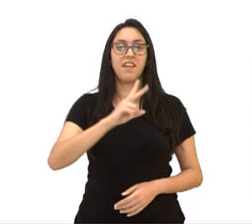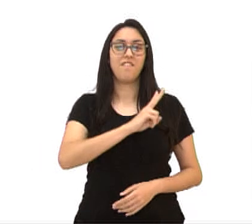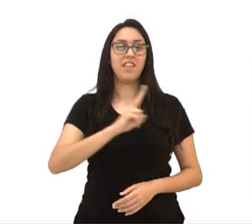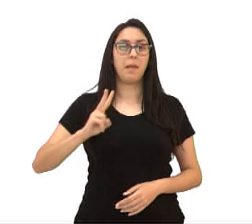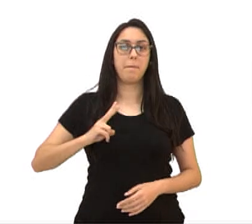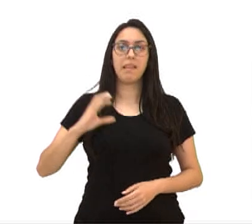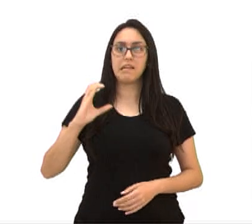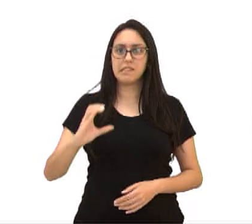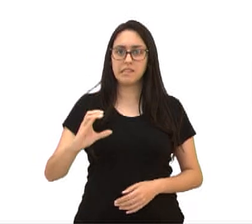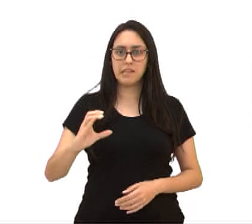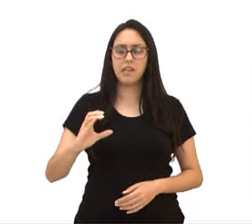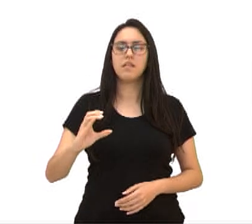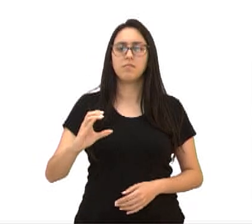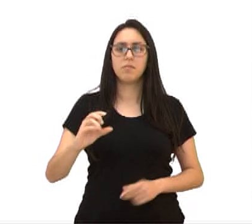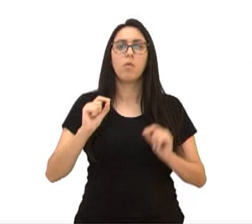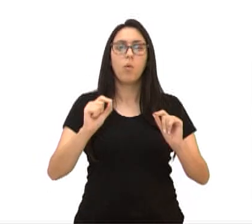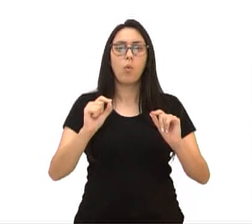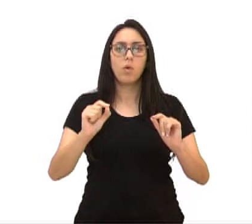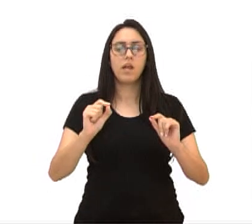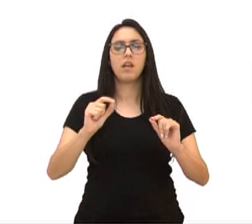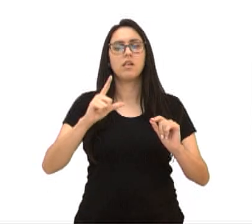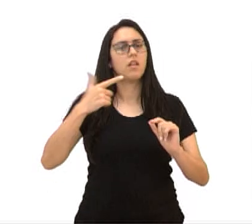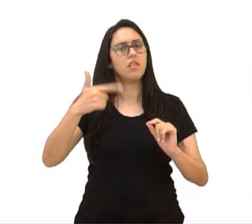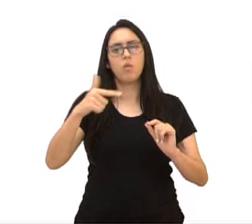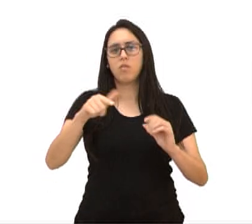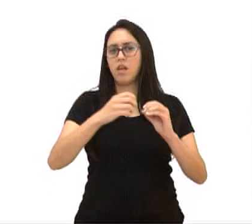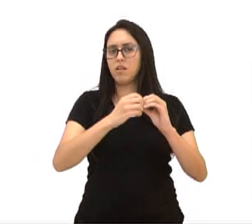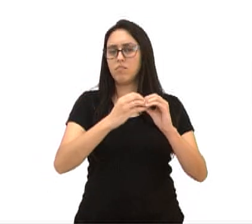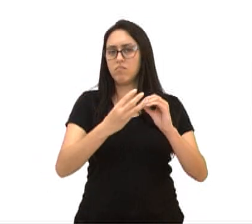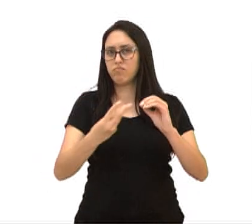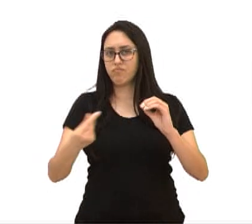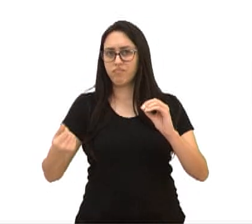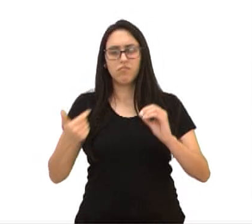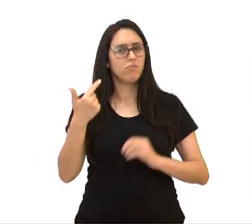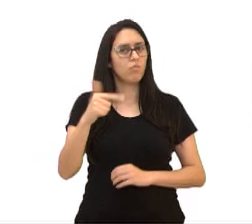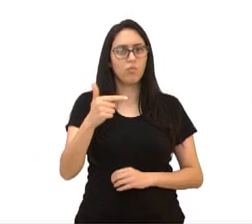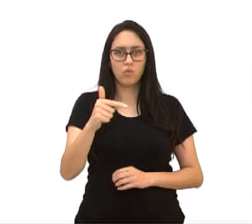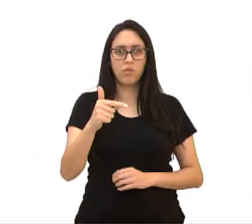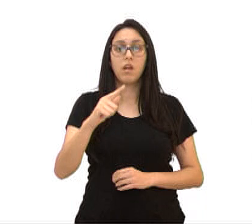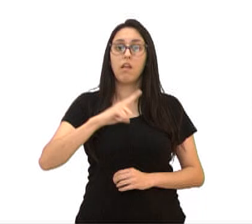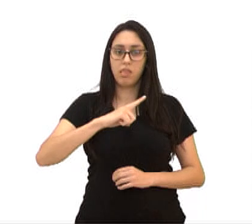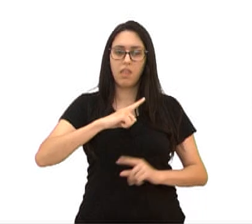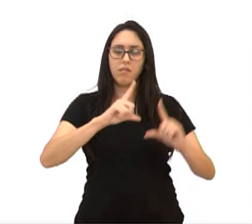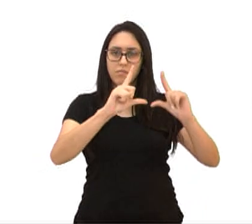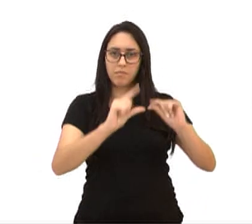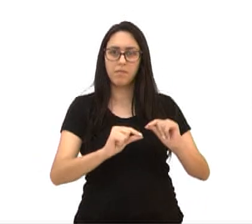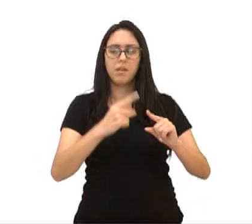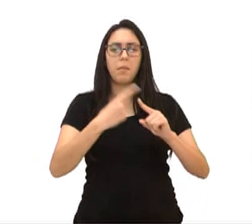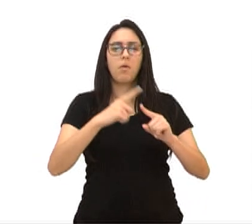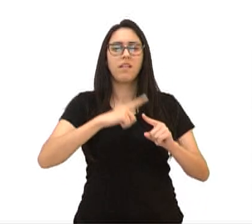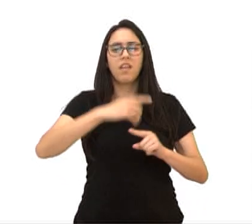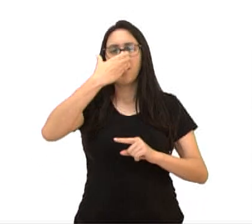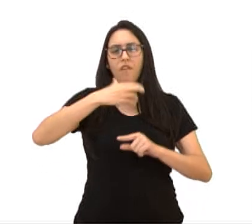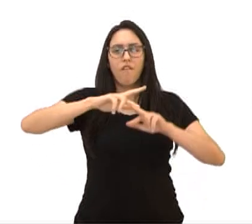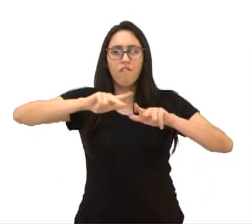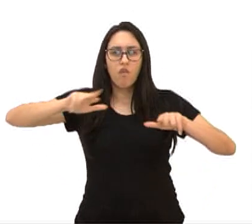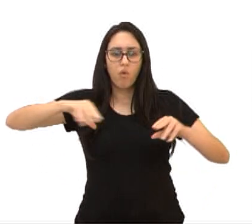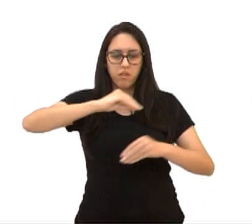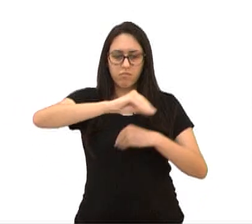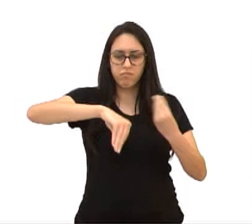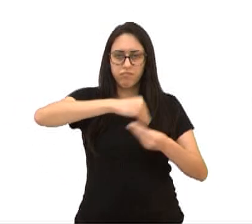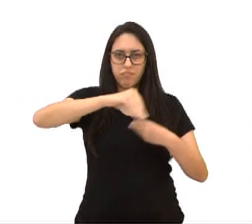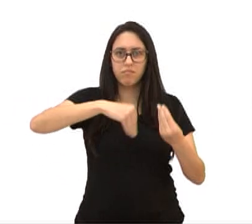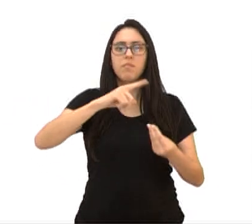é um agente que a gente chama de antioxidante, então ela é agente redutor. Quando a gente adiciona ela na salada de fruta, a intenção ali